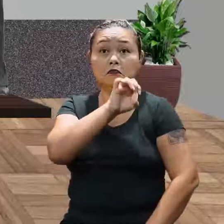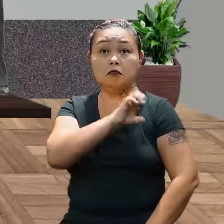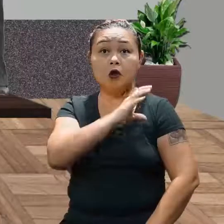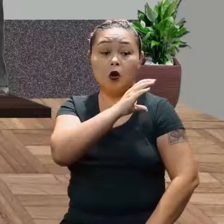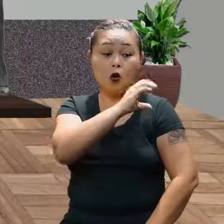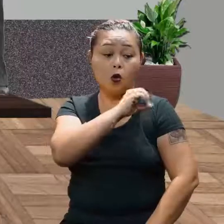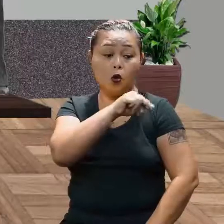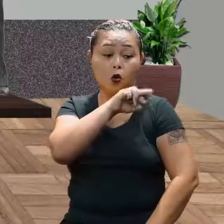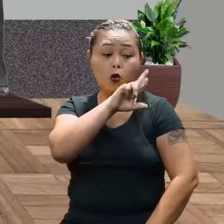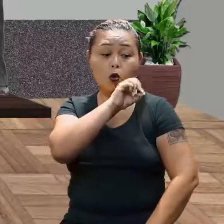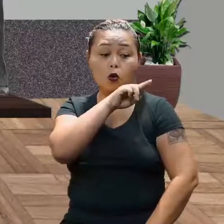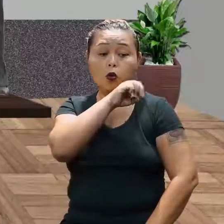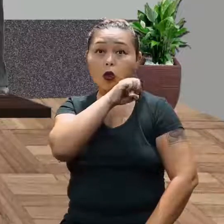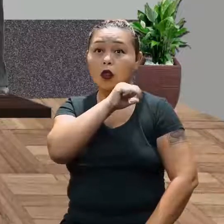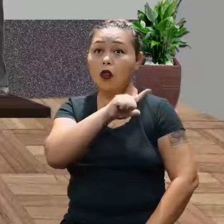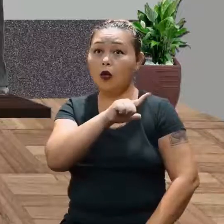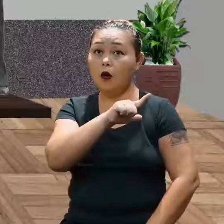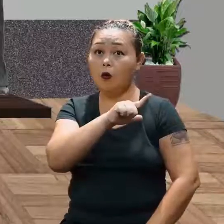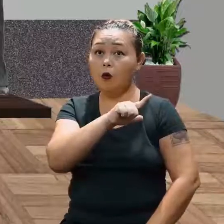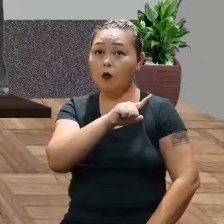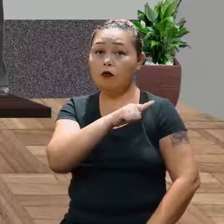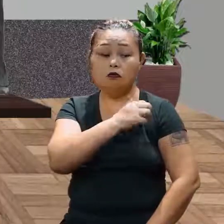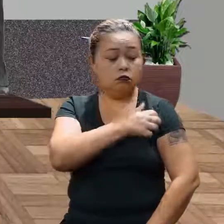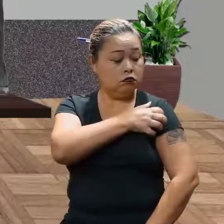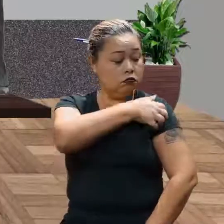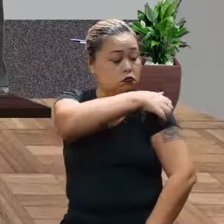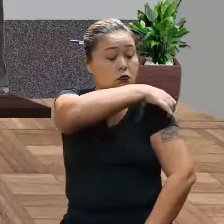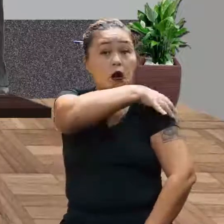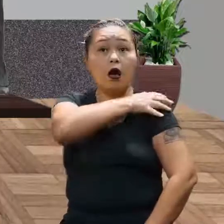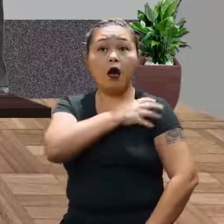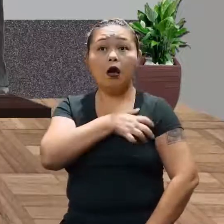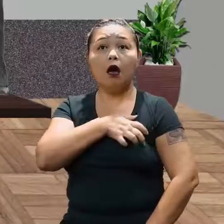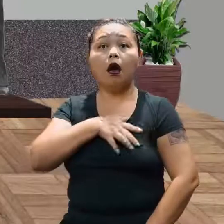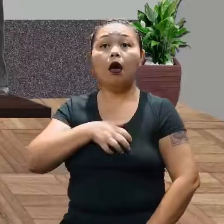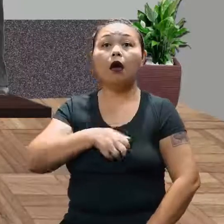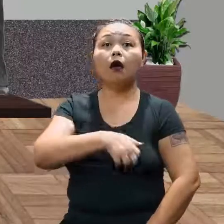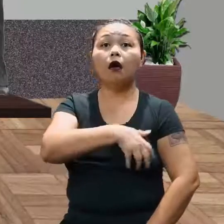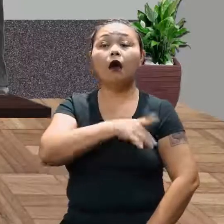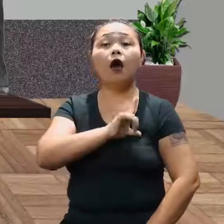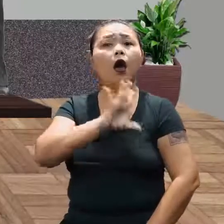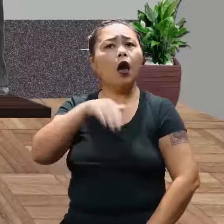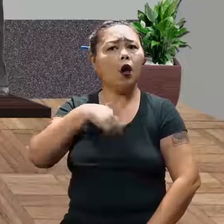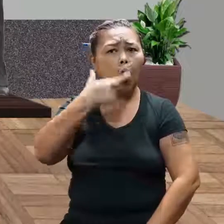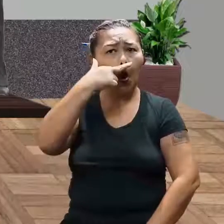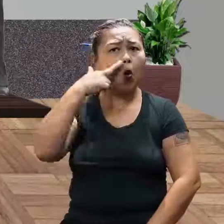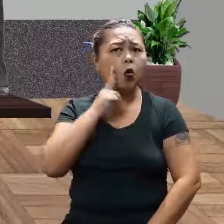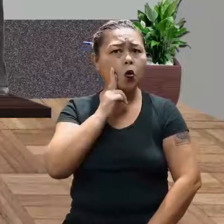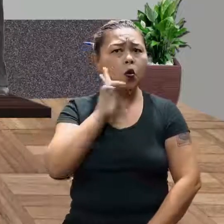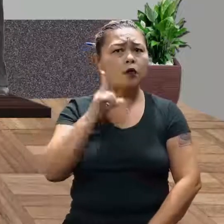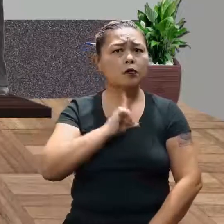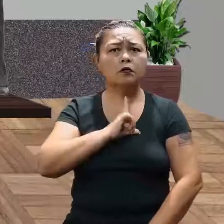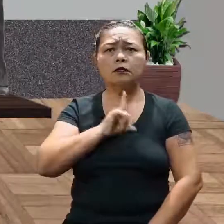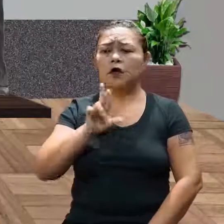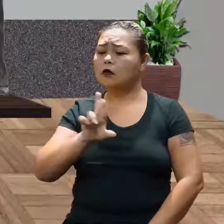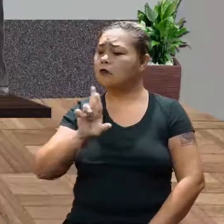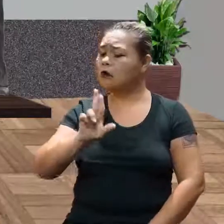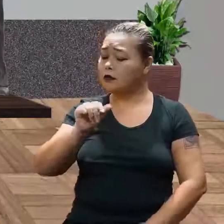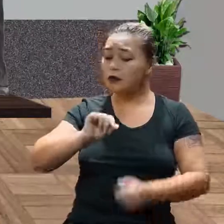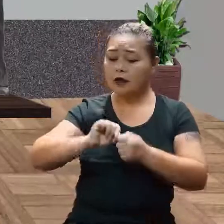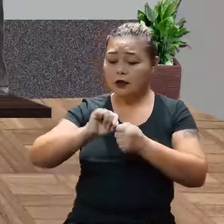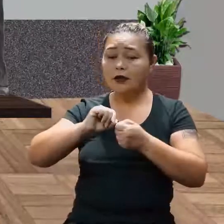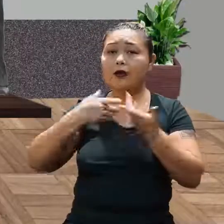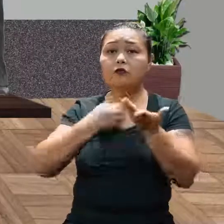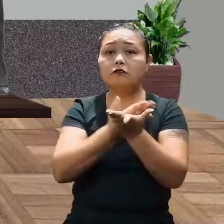tenente-coronel. Nós vamos ver aqui a saga de Rondon. Inclusive, Rondon era tipo aquele coringa que é utilizado no